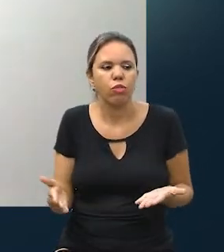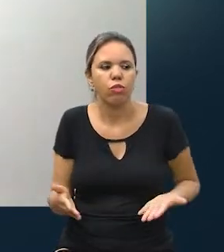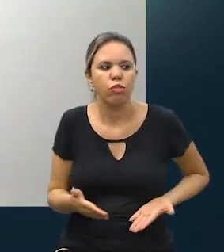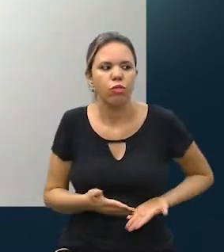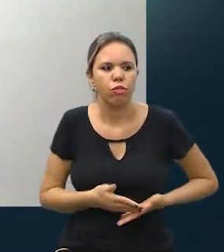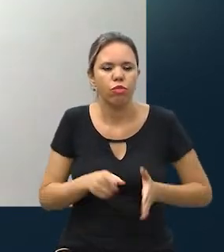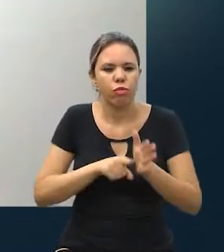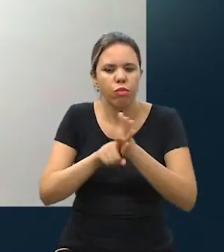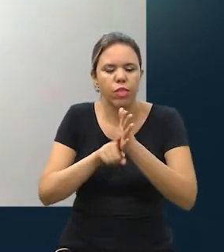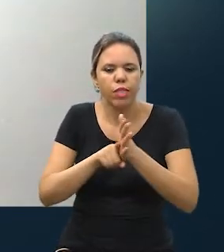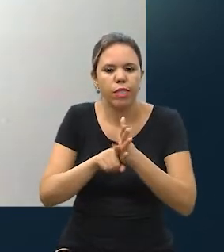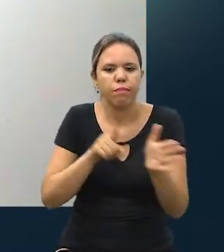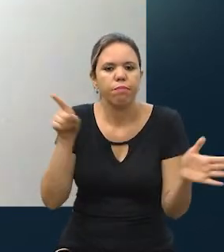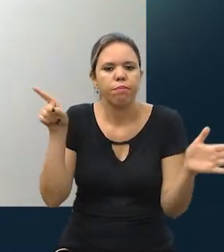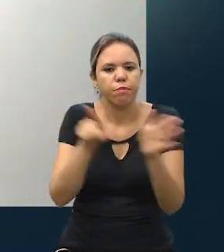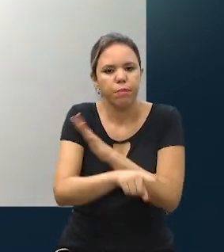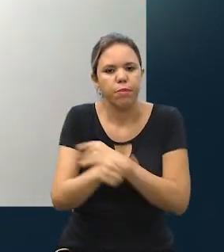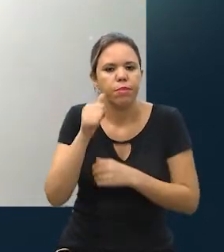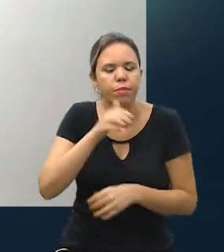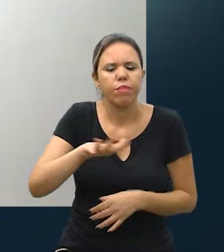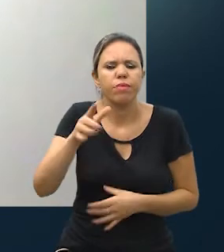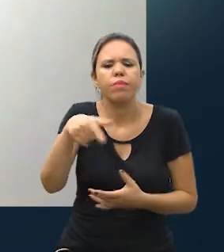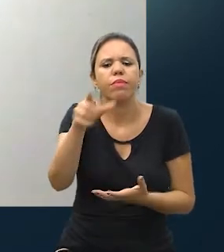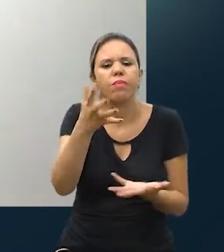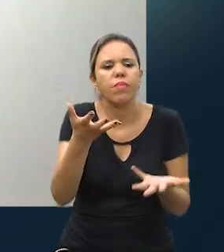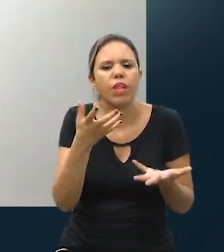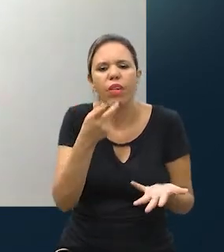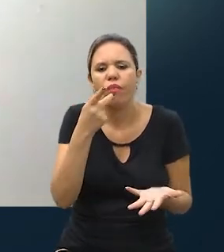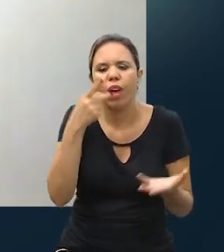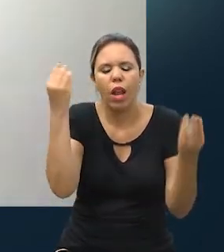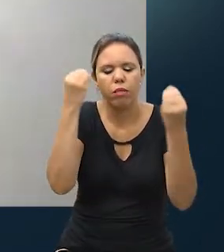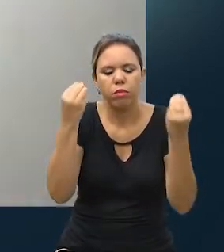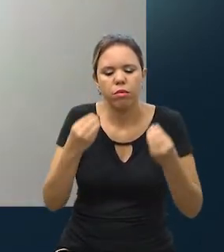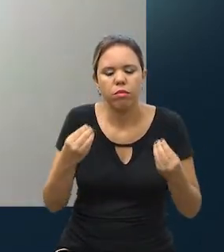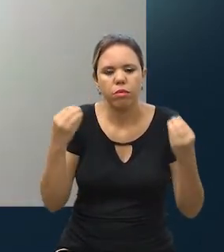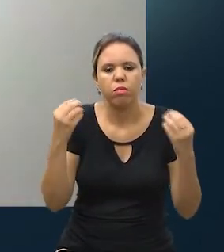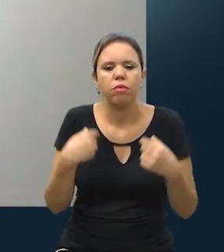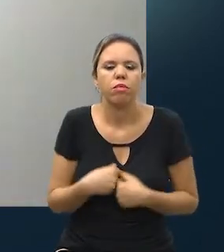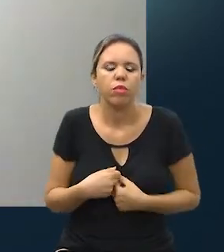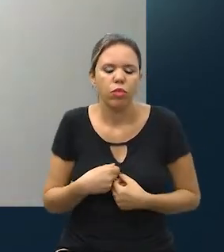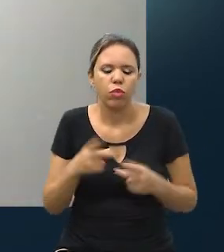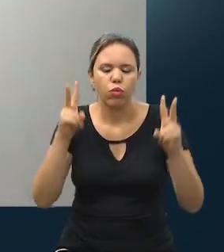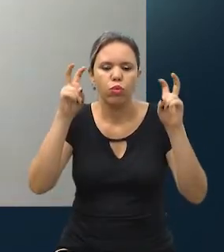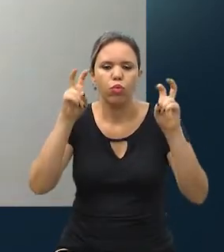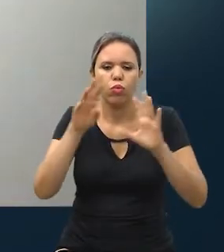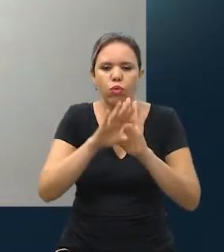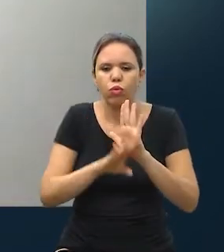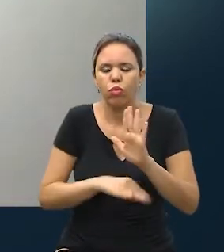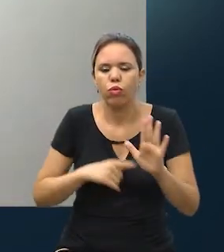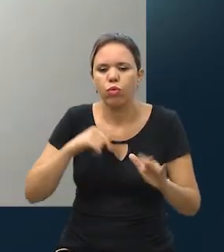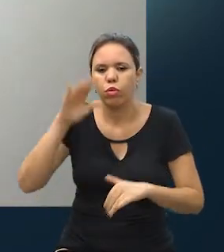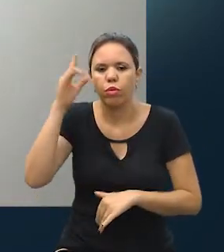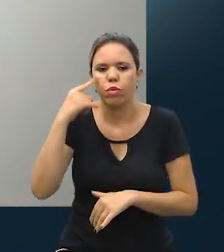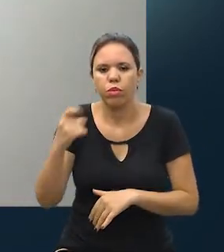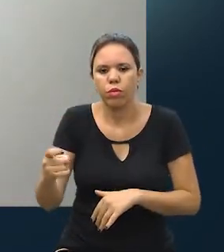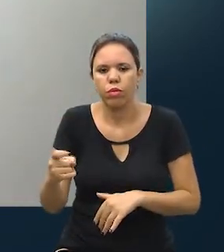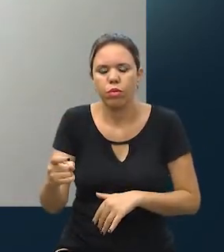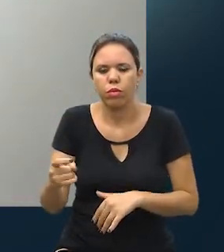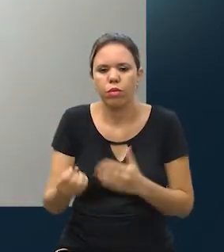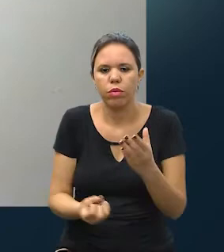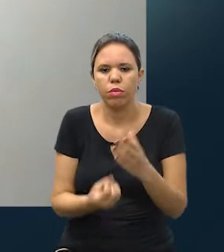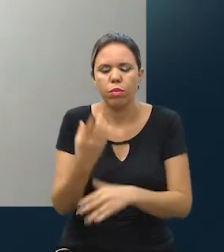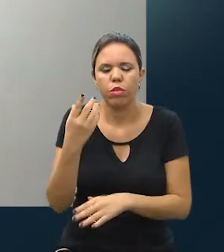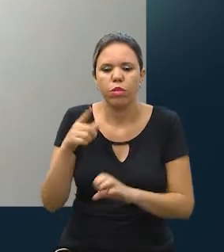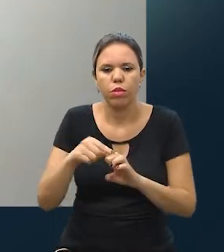a pesquisar, perguntar para essas mulheres o que elas queriam falar sobre beleza, quais são os assuntos que teriam mais interesse, e apareceu